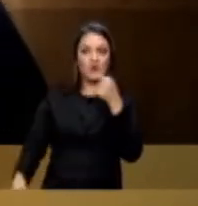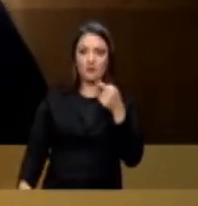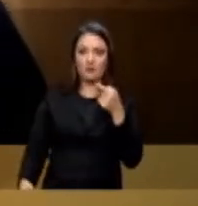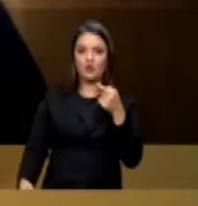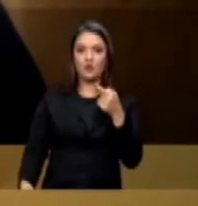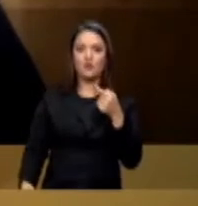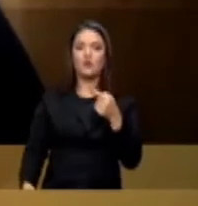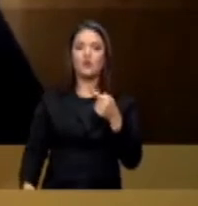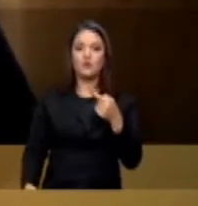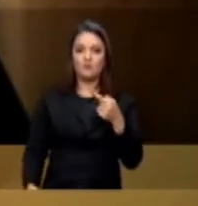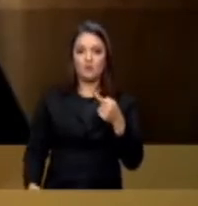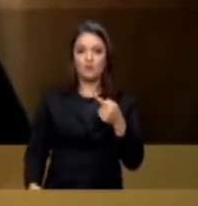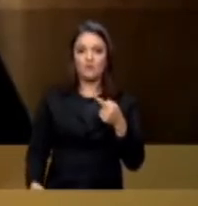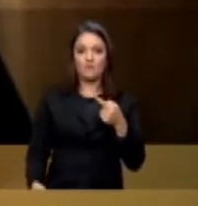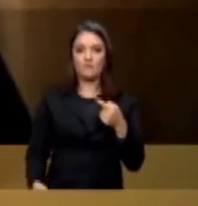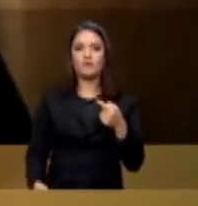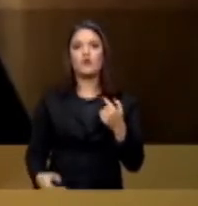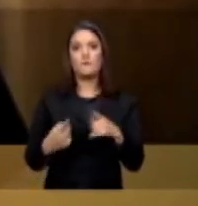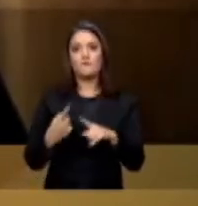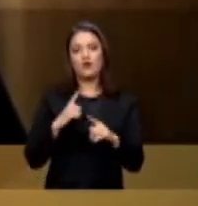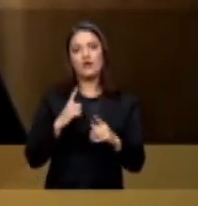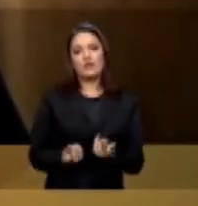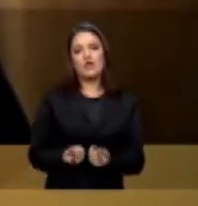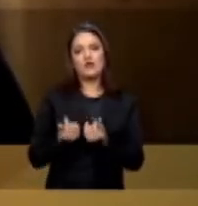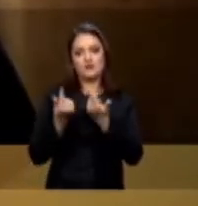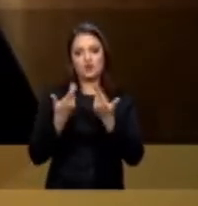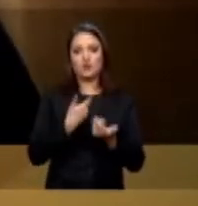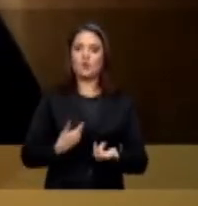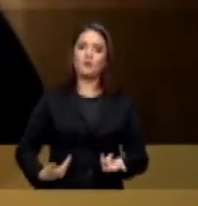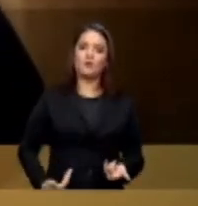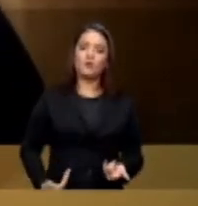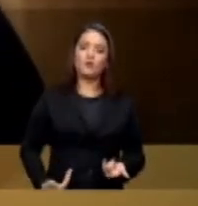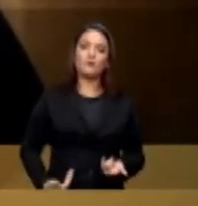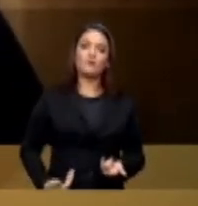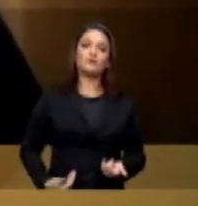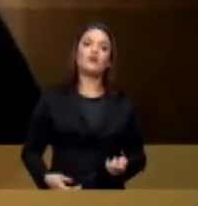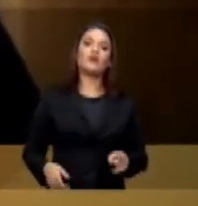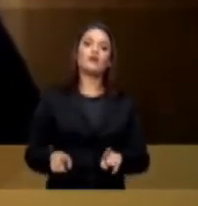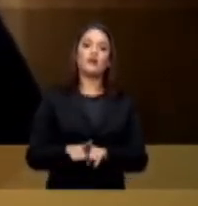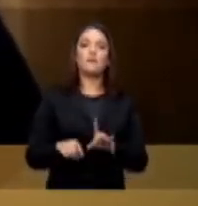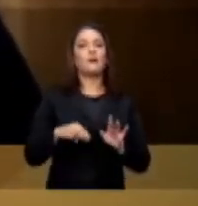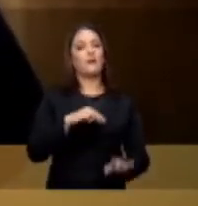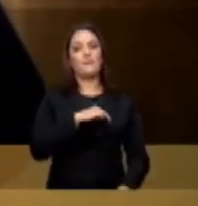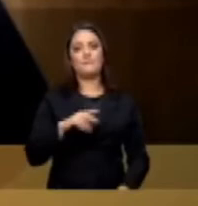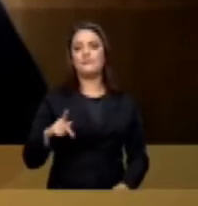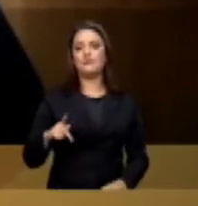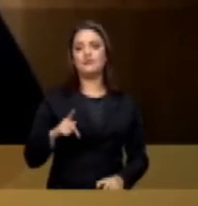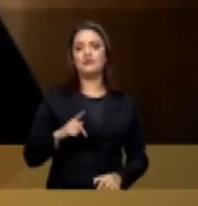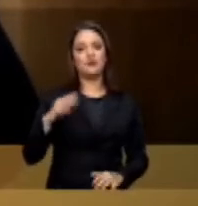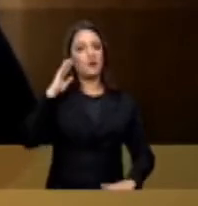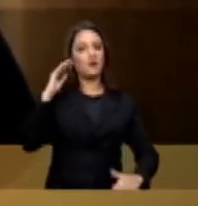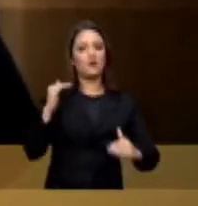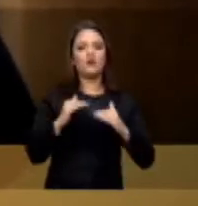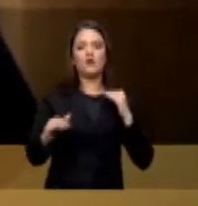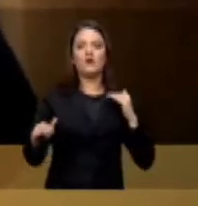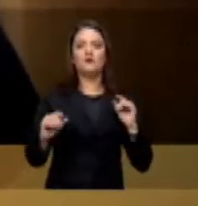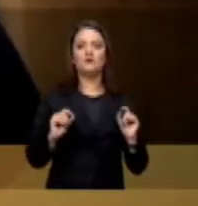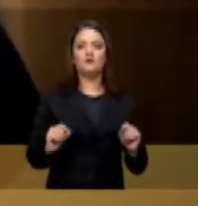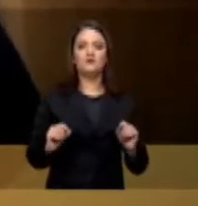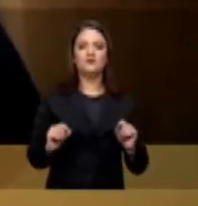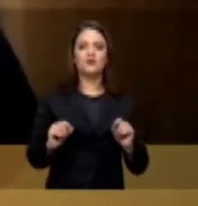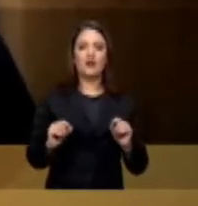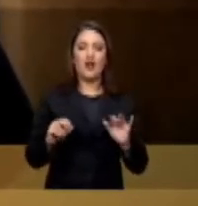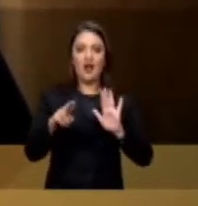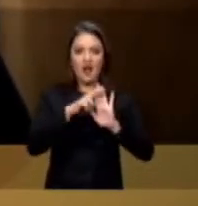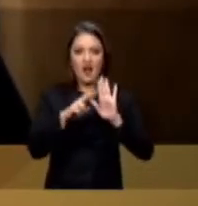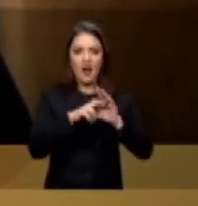com liberdades, mas têm financiamento público, também afasta o Ministério Público completamente a ideia de que a mudança